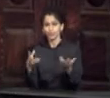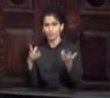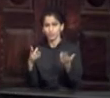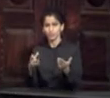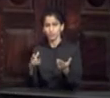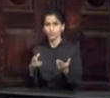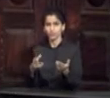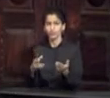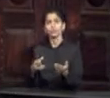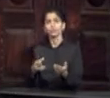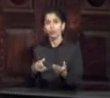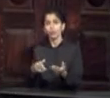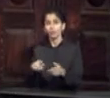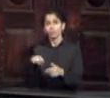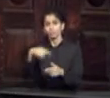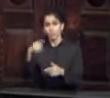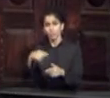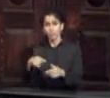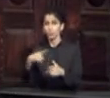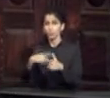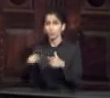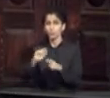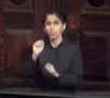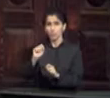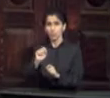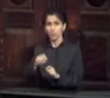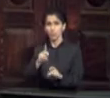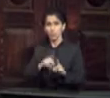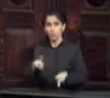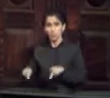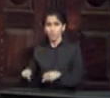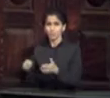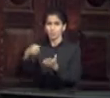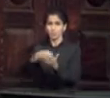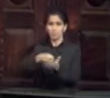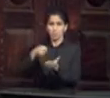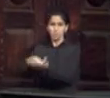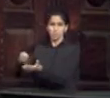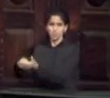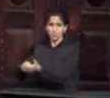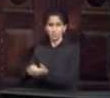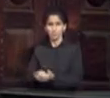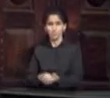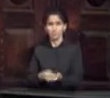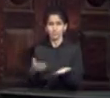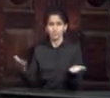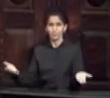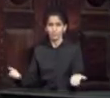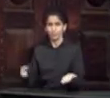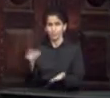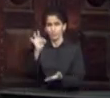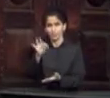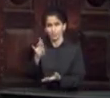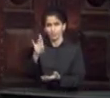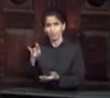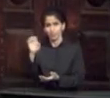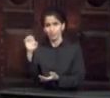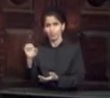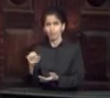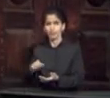preço é a população. Hoje, por exemplo, agora há pouco, quando o TRE dá uma decisão da cassação da